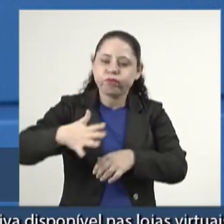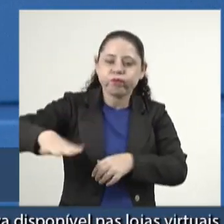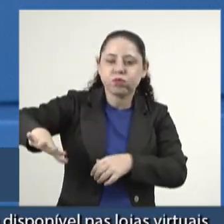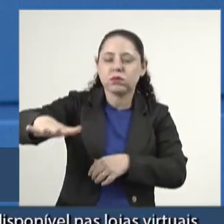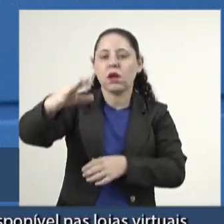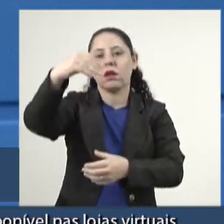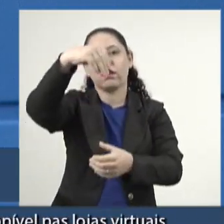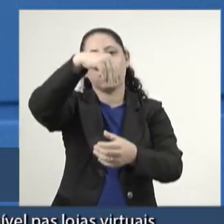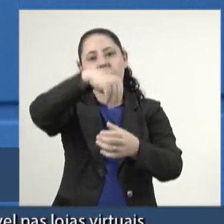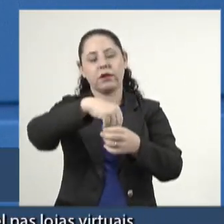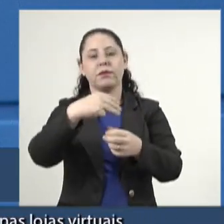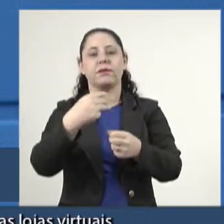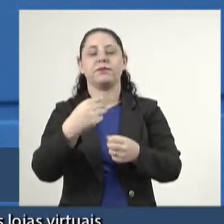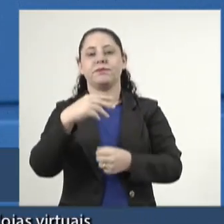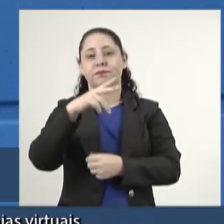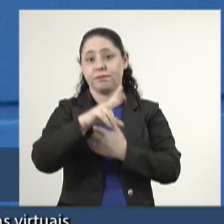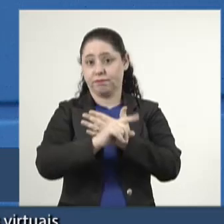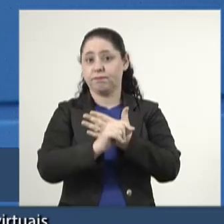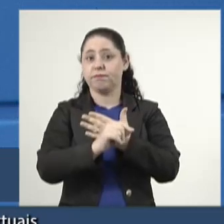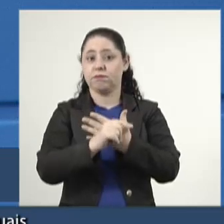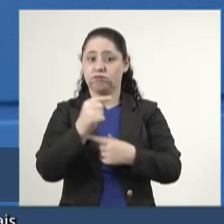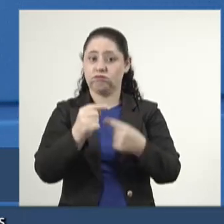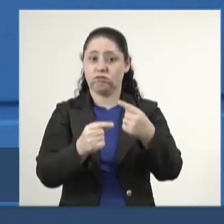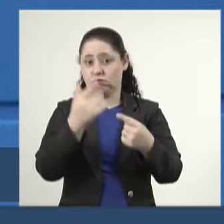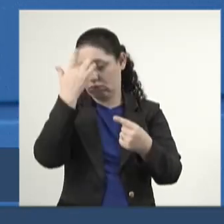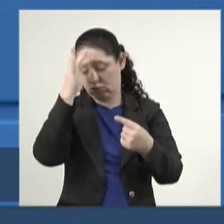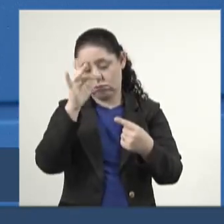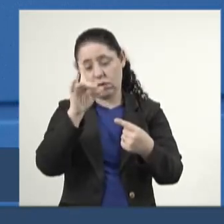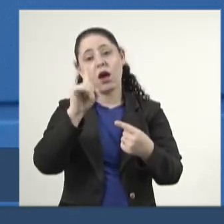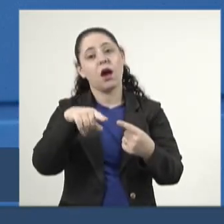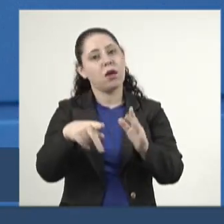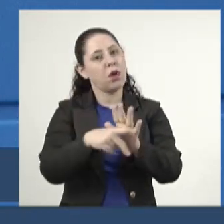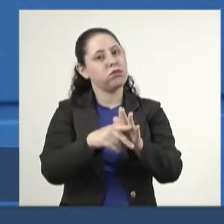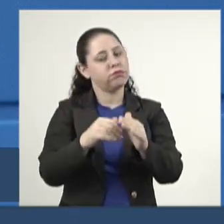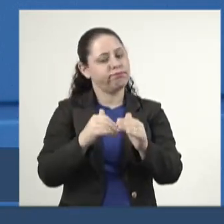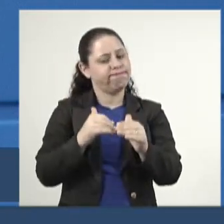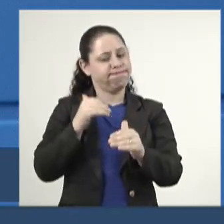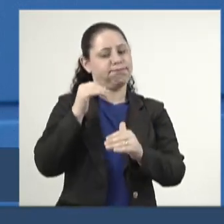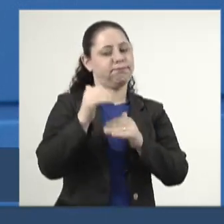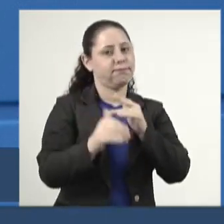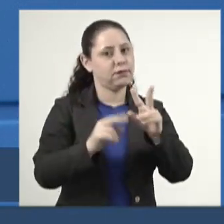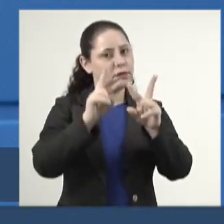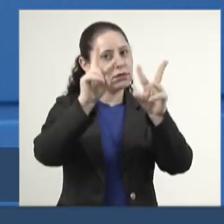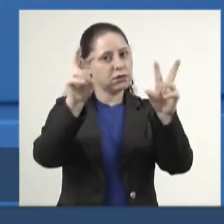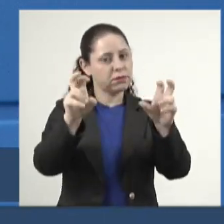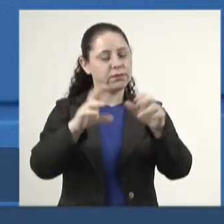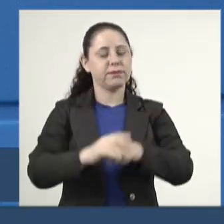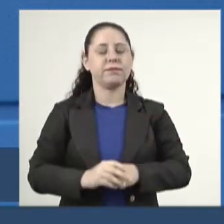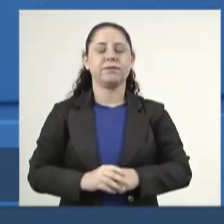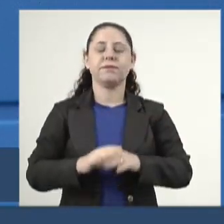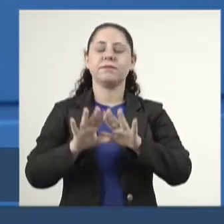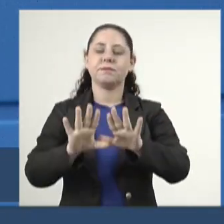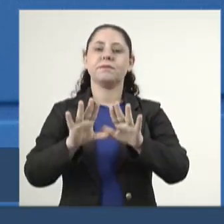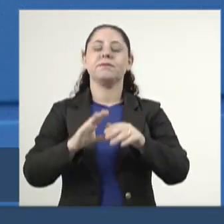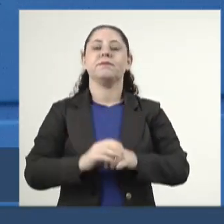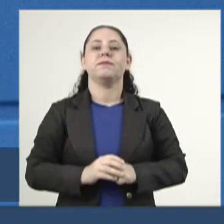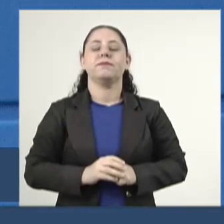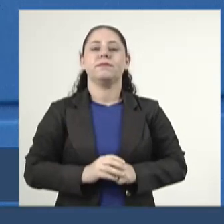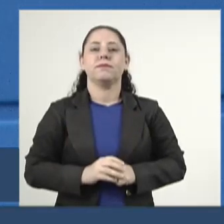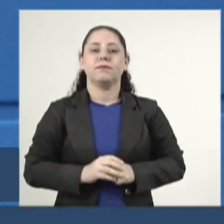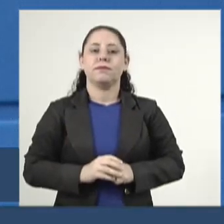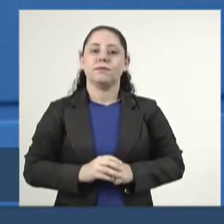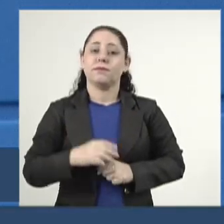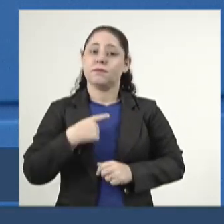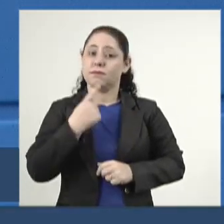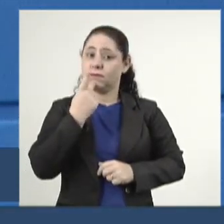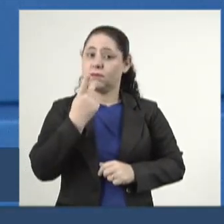dentro do Pantanal. Houve uma discussão, não sei, mas é justamente para avançar nesse tema. Mas eu quero dizer de uma coisa